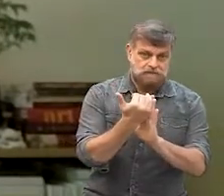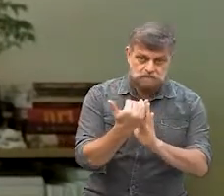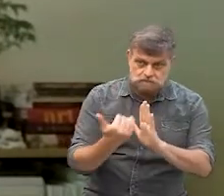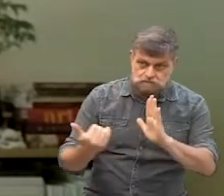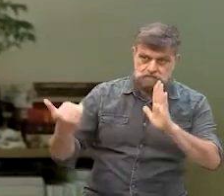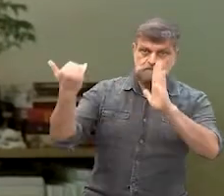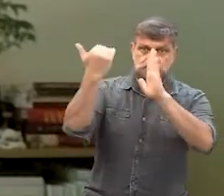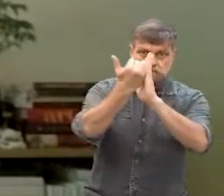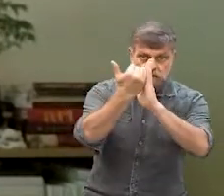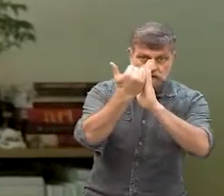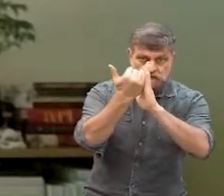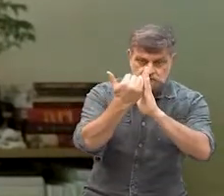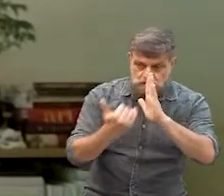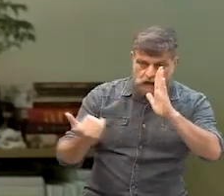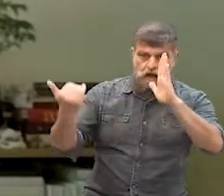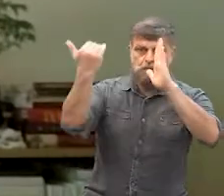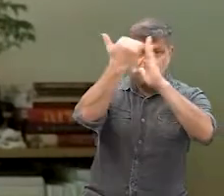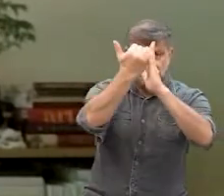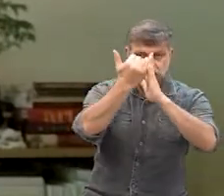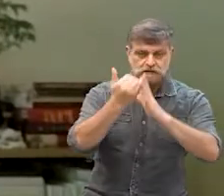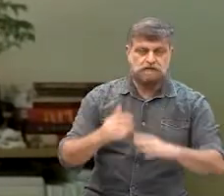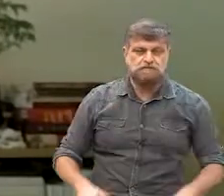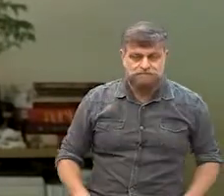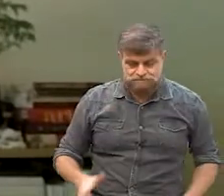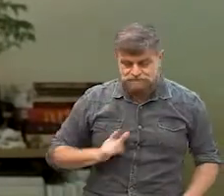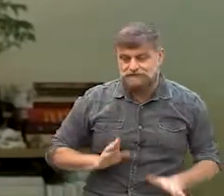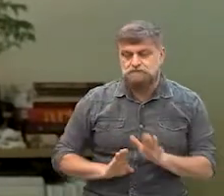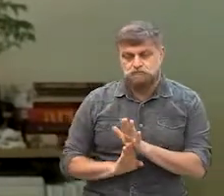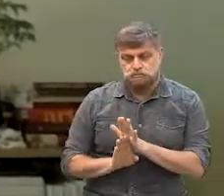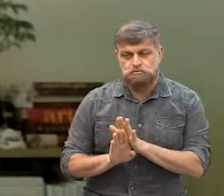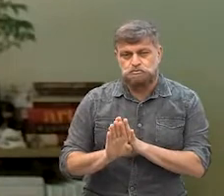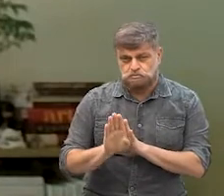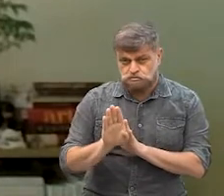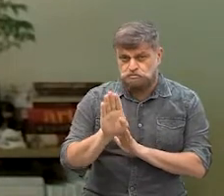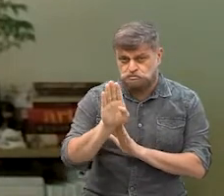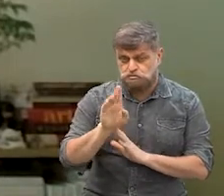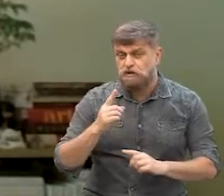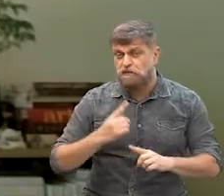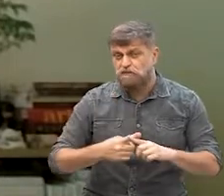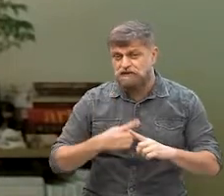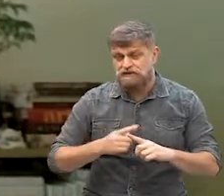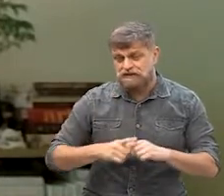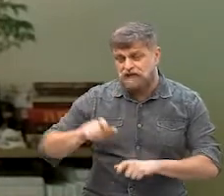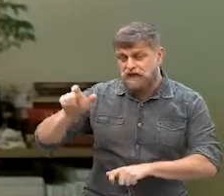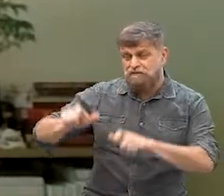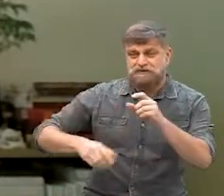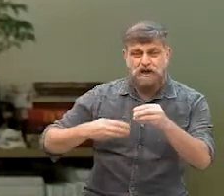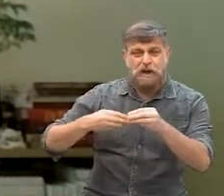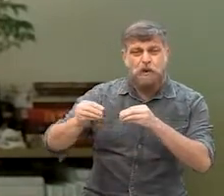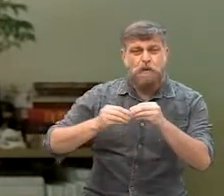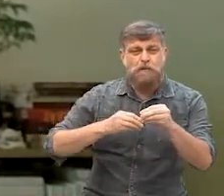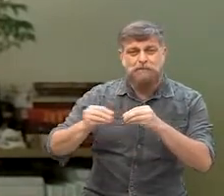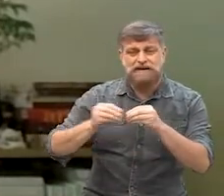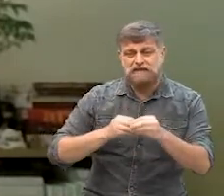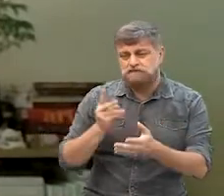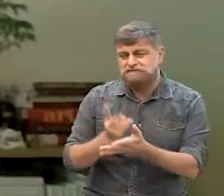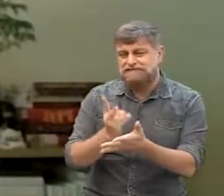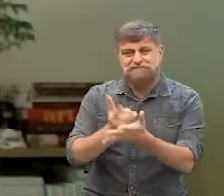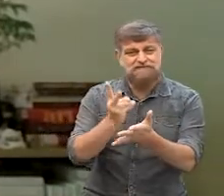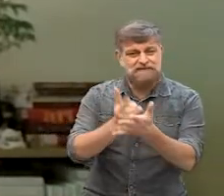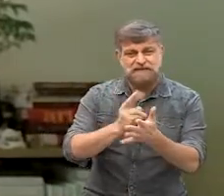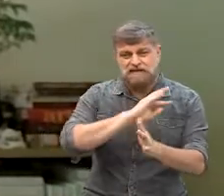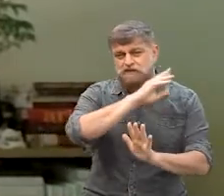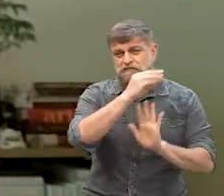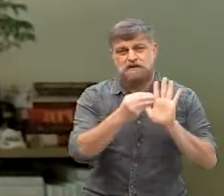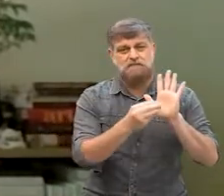evento esporádico, pontual. Isso vem crescendo com o tempo, exatamente por conta dessa propriedade do plástico, dele ser persistente no ambiente e de